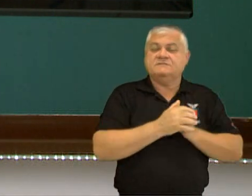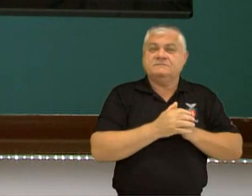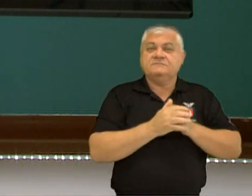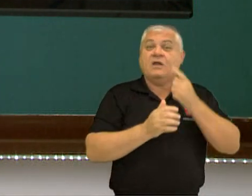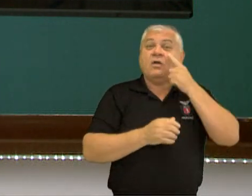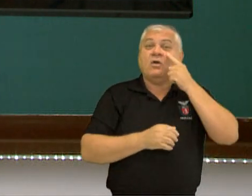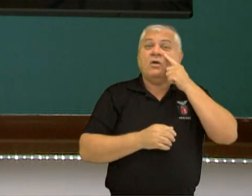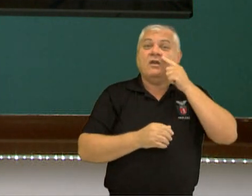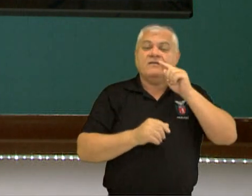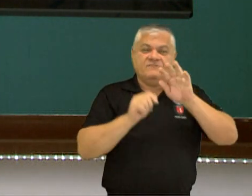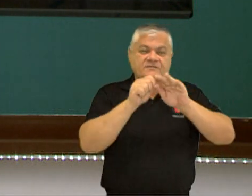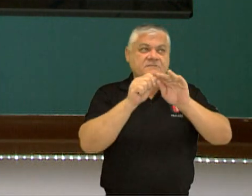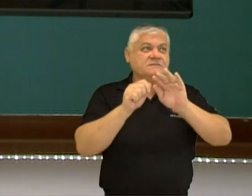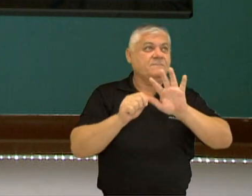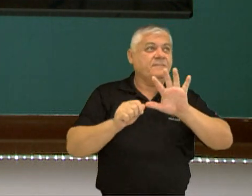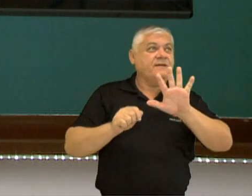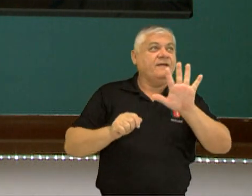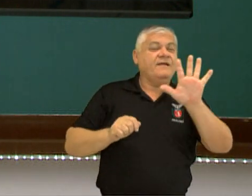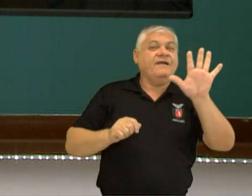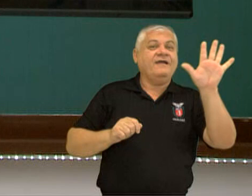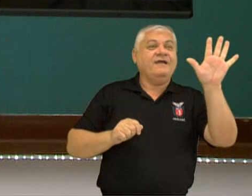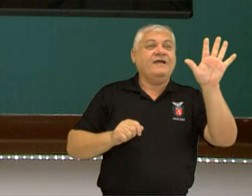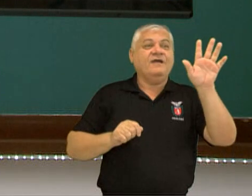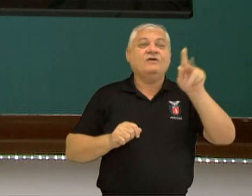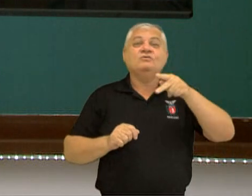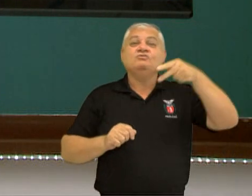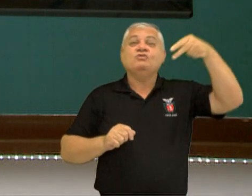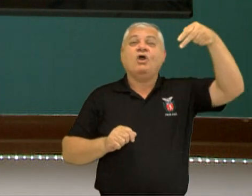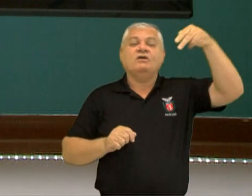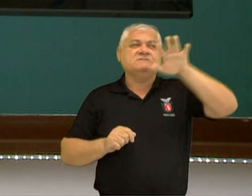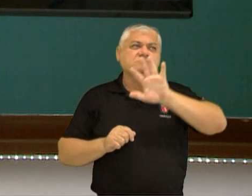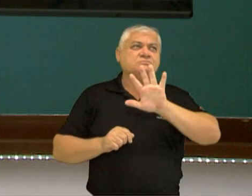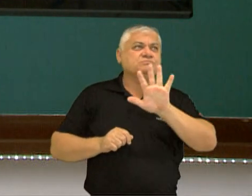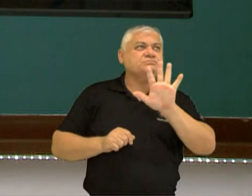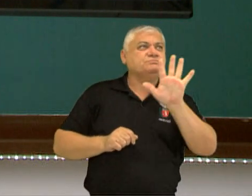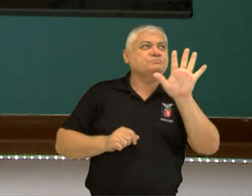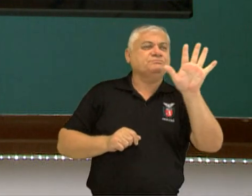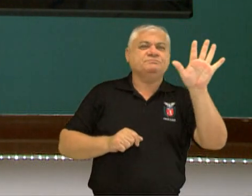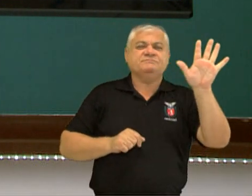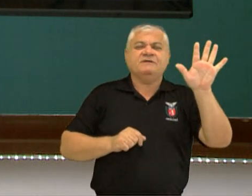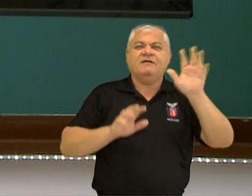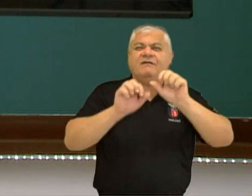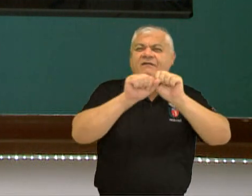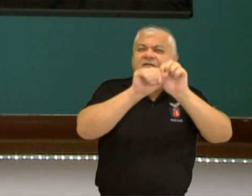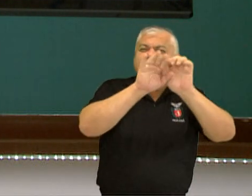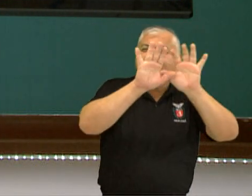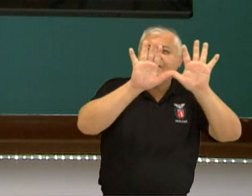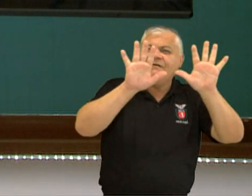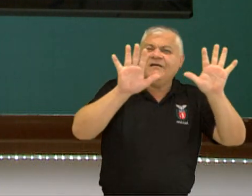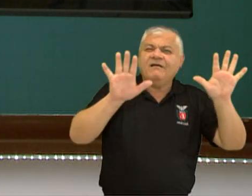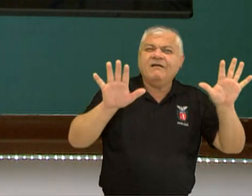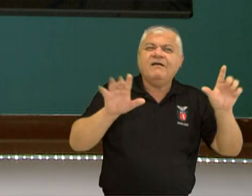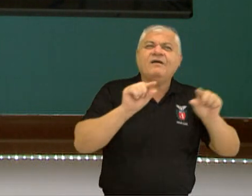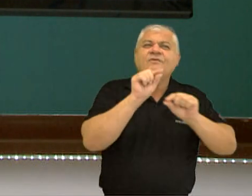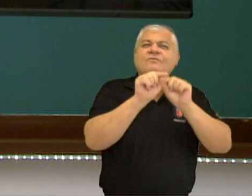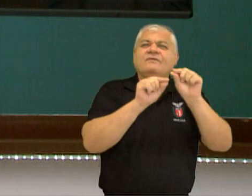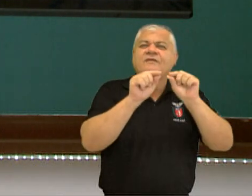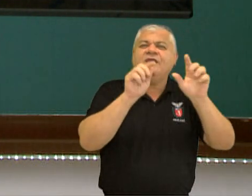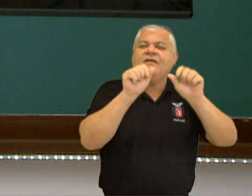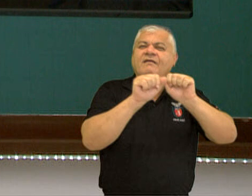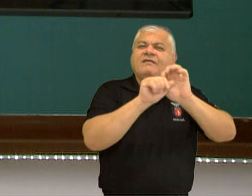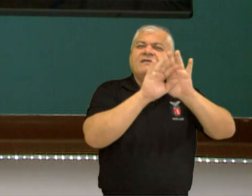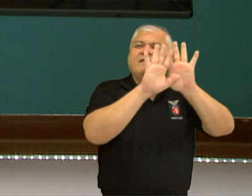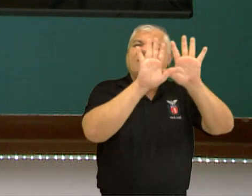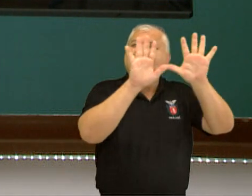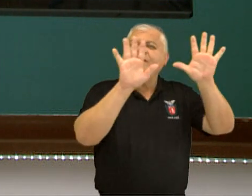o interior do nosso país, quando observamos aqui a região norte, por exemplo, nós vamos observar áreas com uma densidade